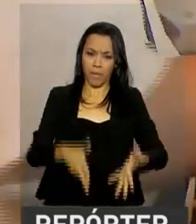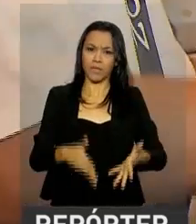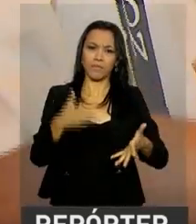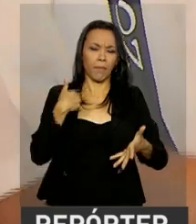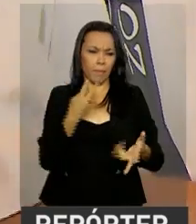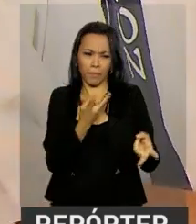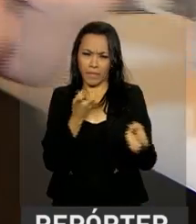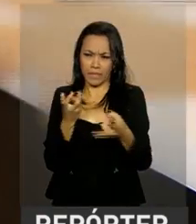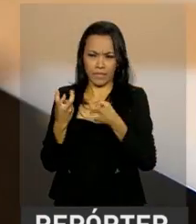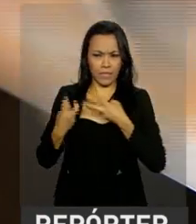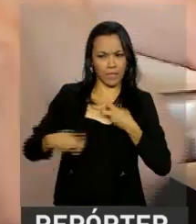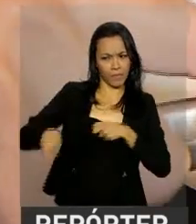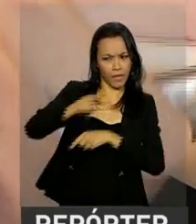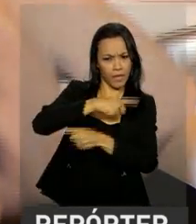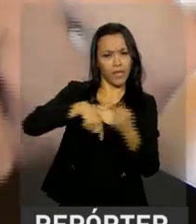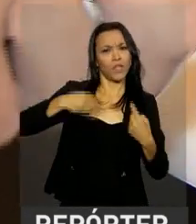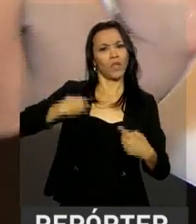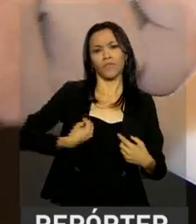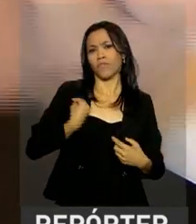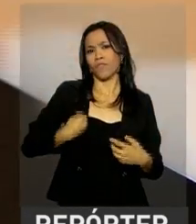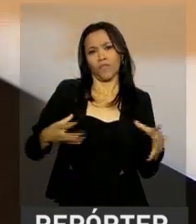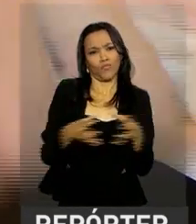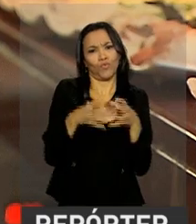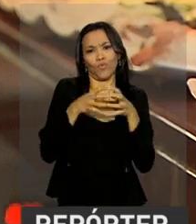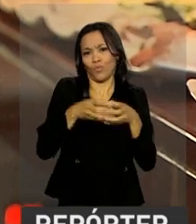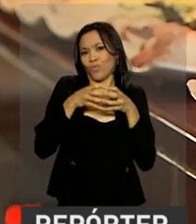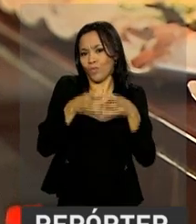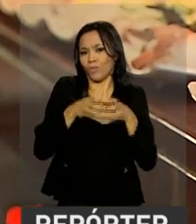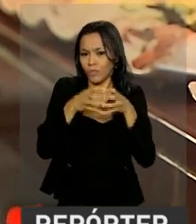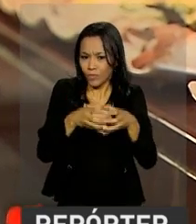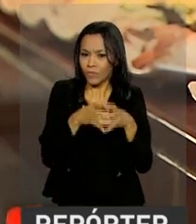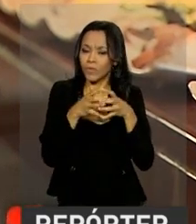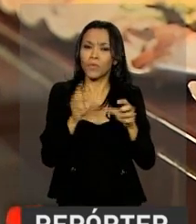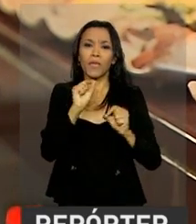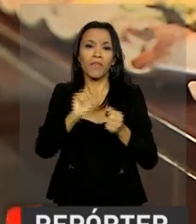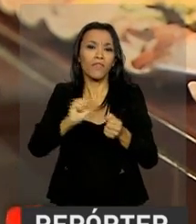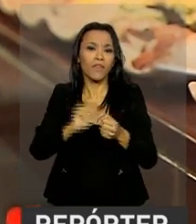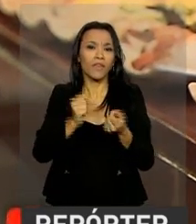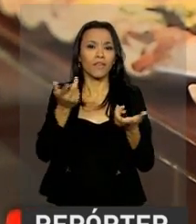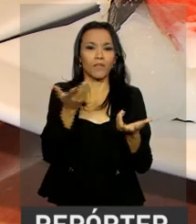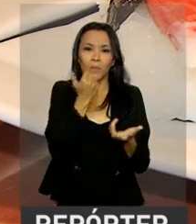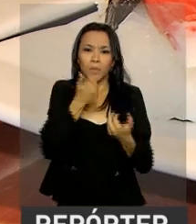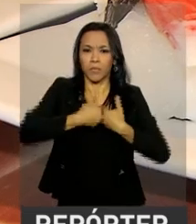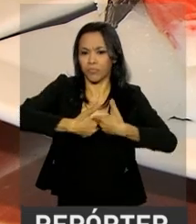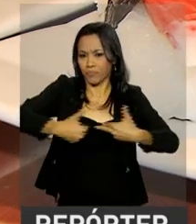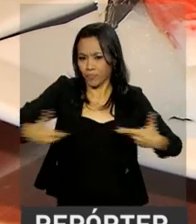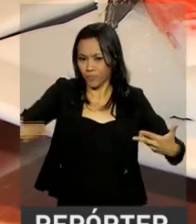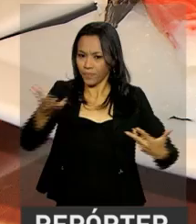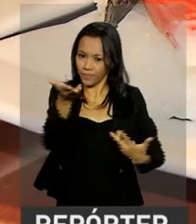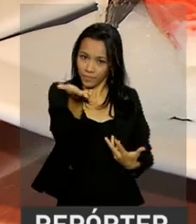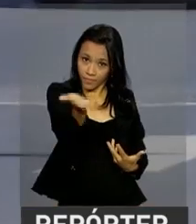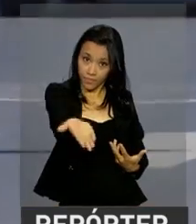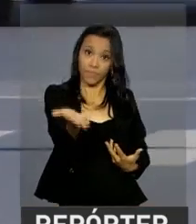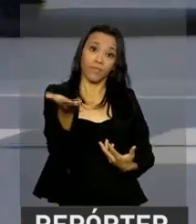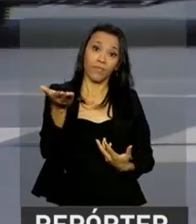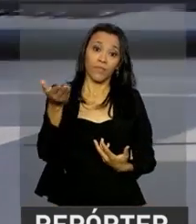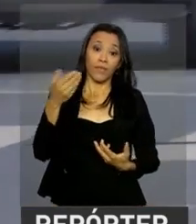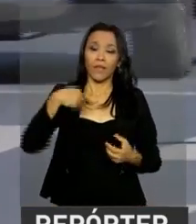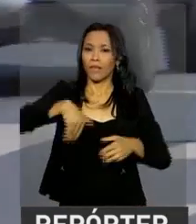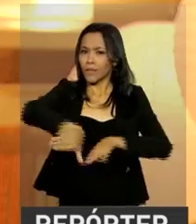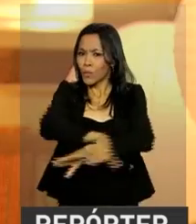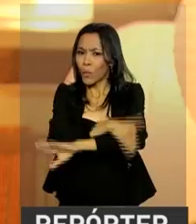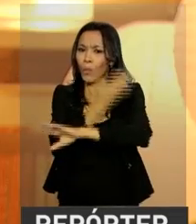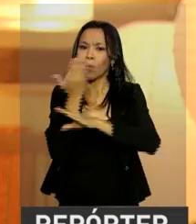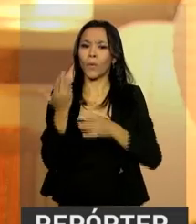para perceber que a gente convive muito com o que vem ou é feito no país asiático. Na comida, nas